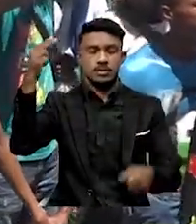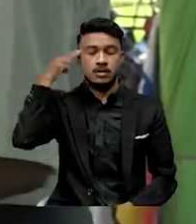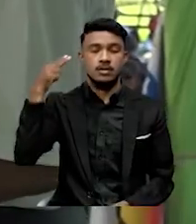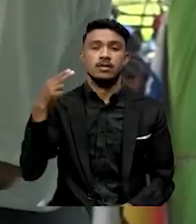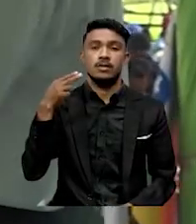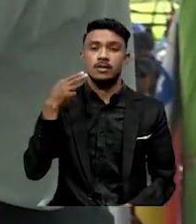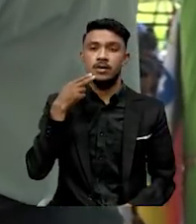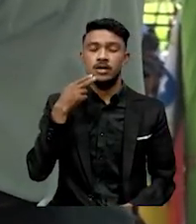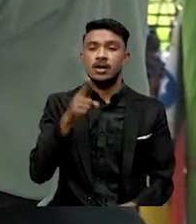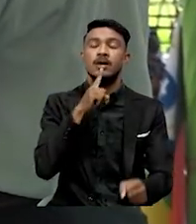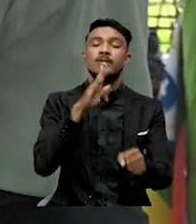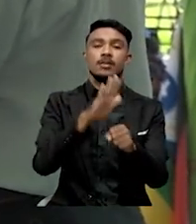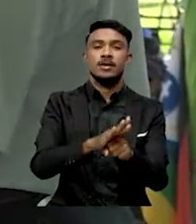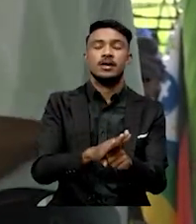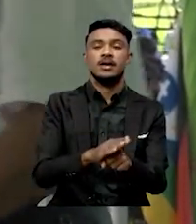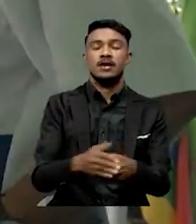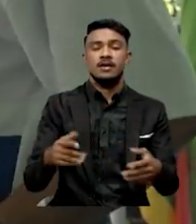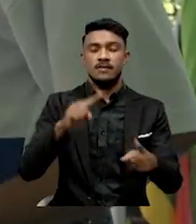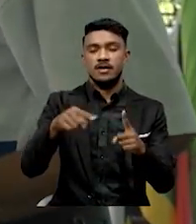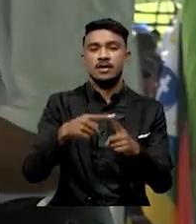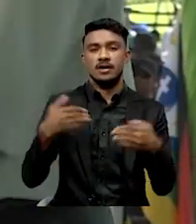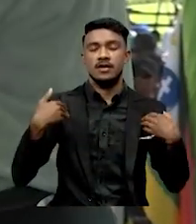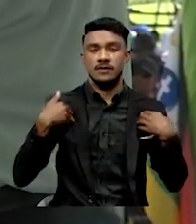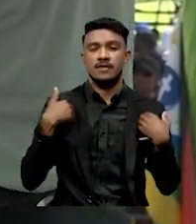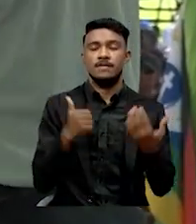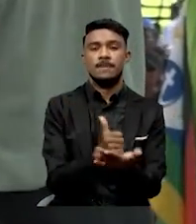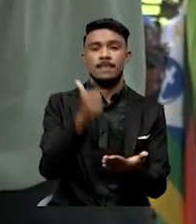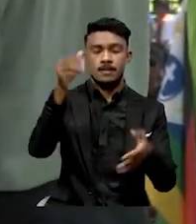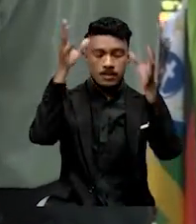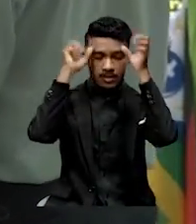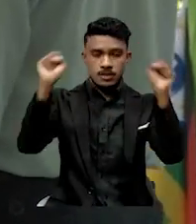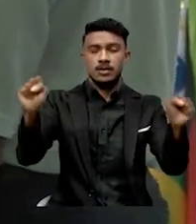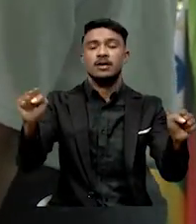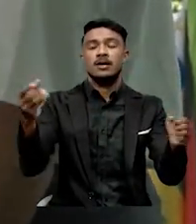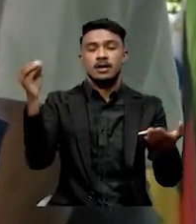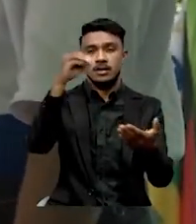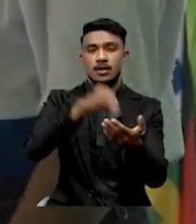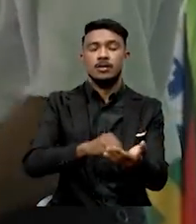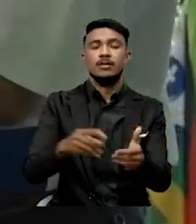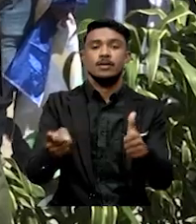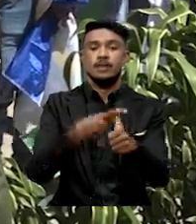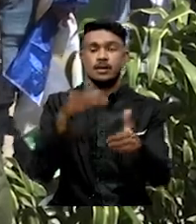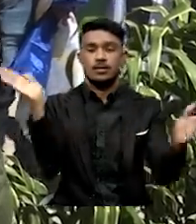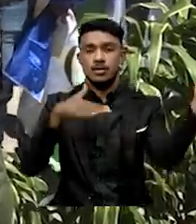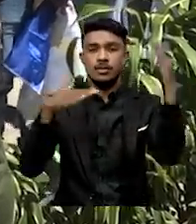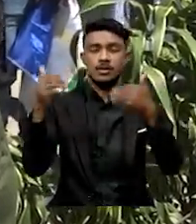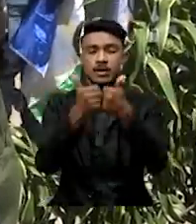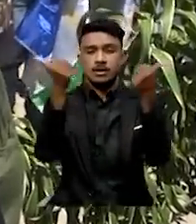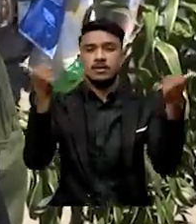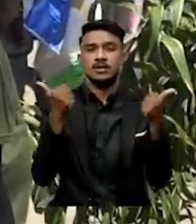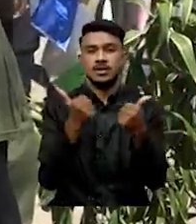Mozorta promete carik eleito nudar Presidente Republika nia se tau mos prioridade ba problema arte